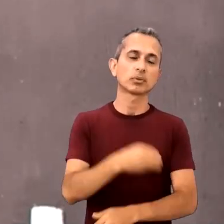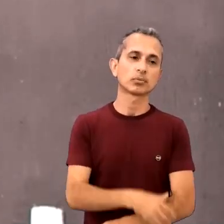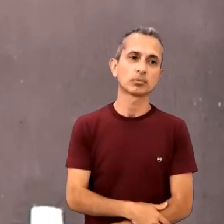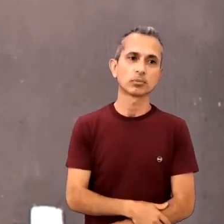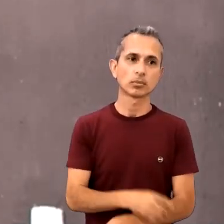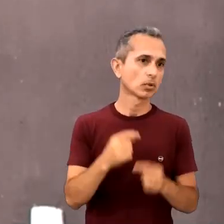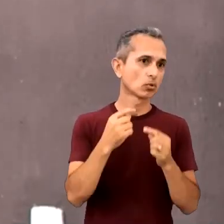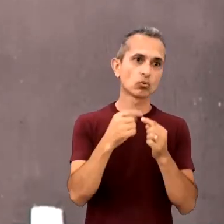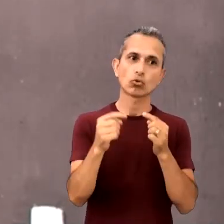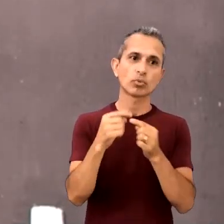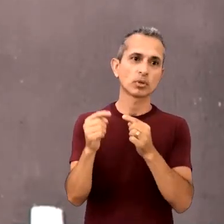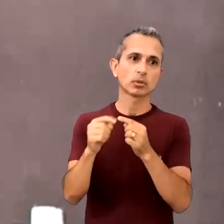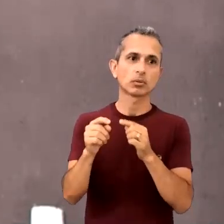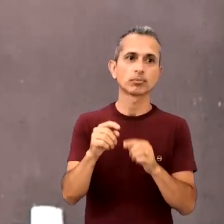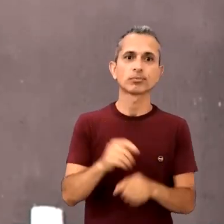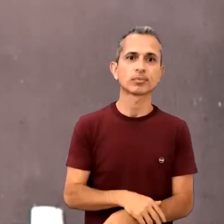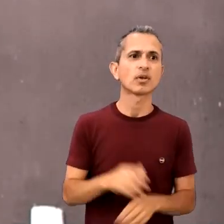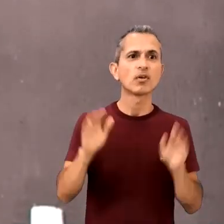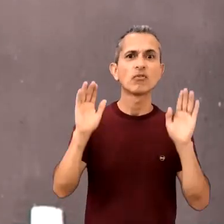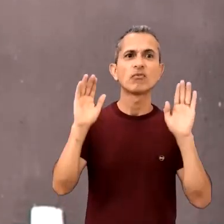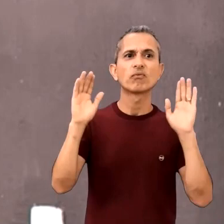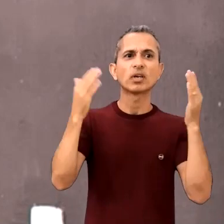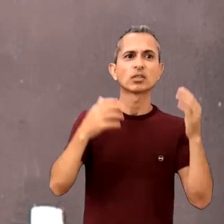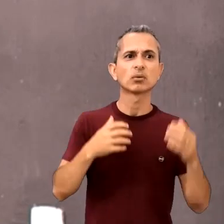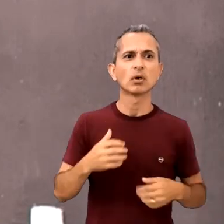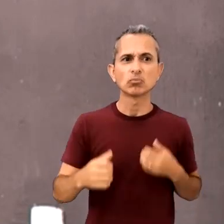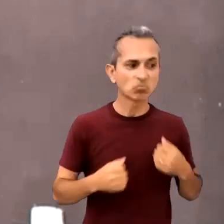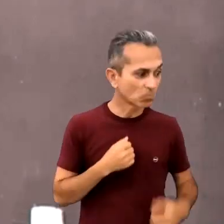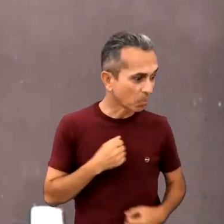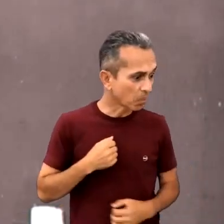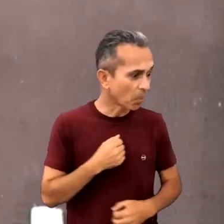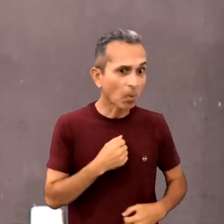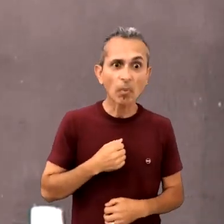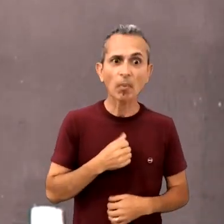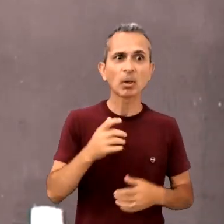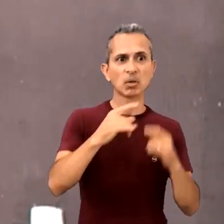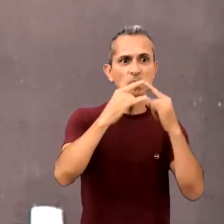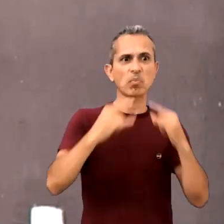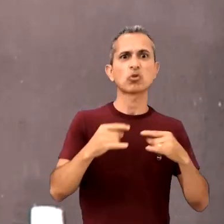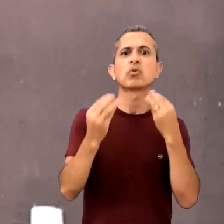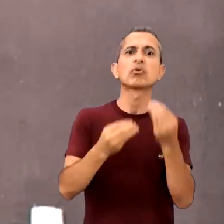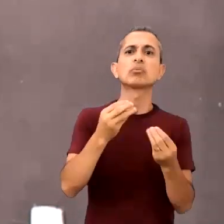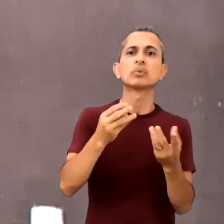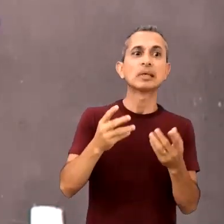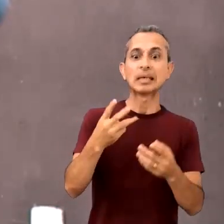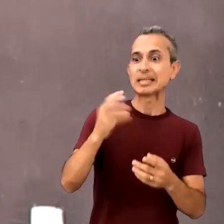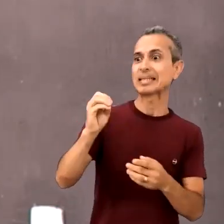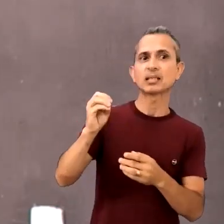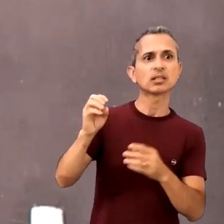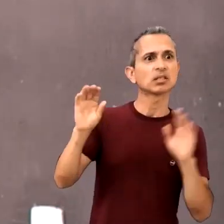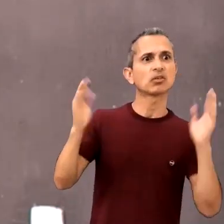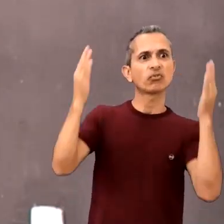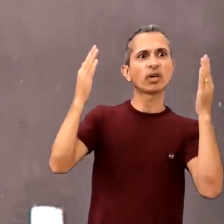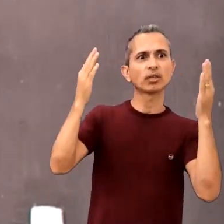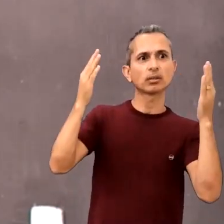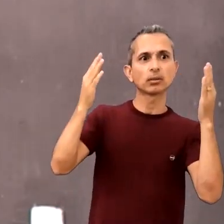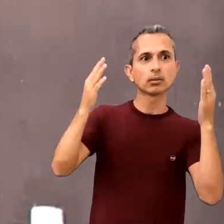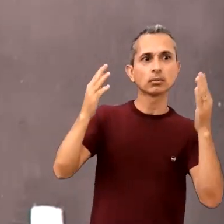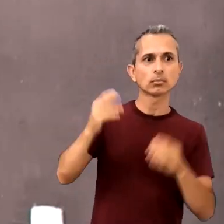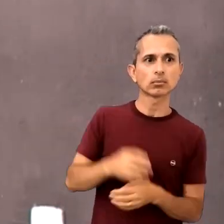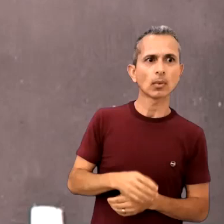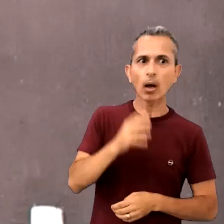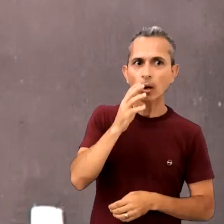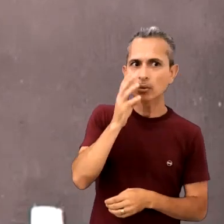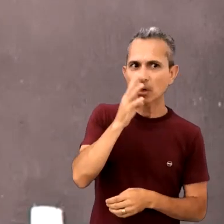São João no Parque do Povo, 30 dias de festa, está lá. O incrédulo dizendo, bora, só se divertir. Você dizer, não vou para aquele lugar